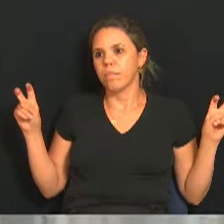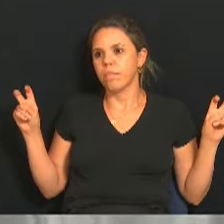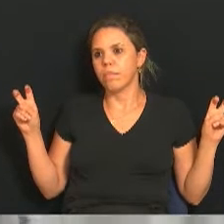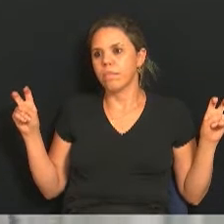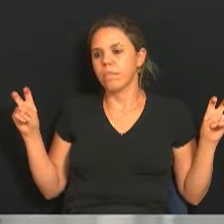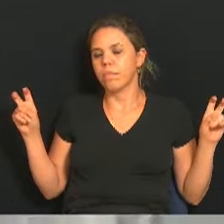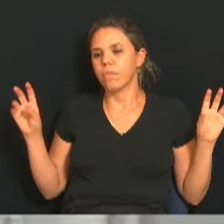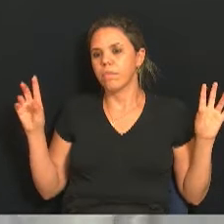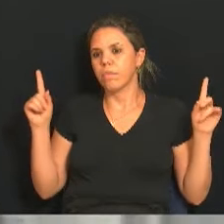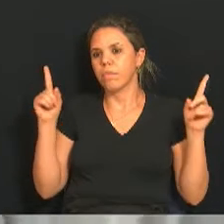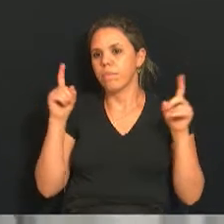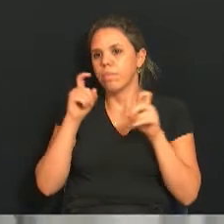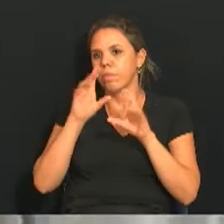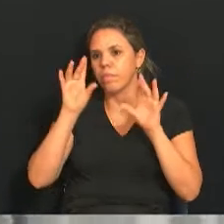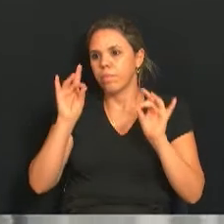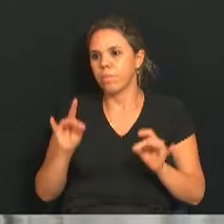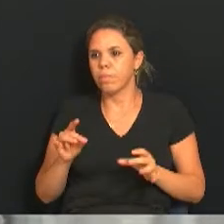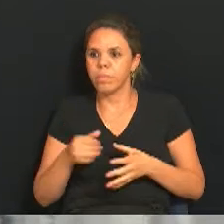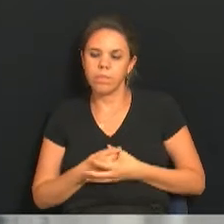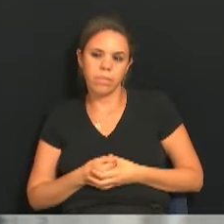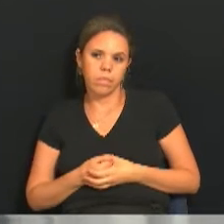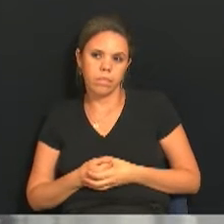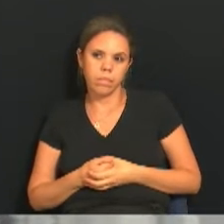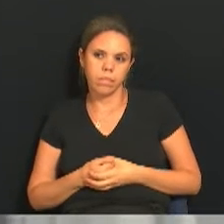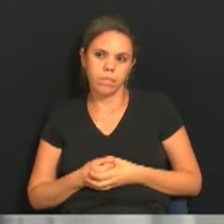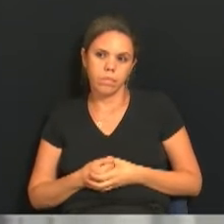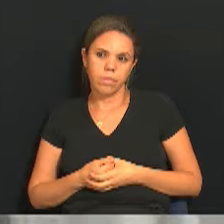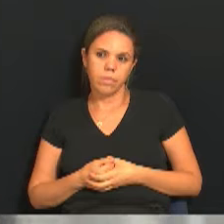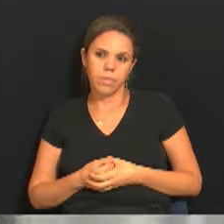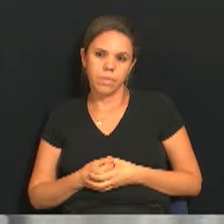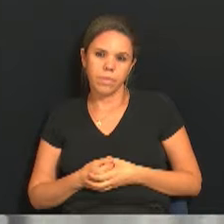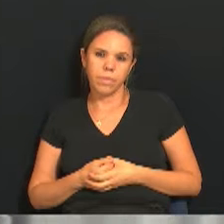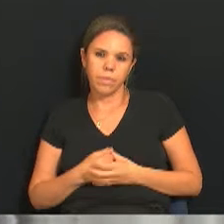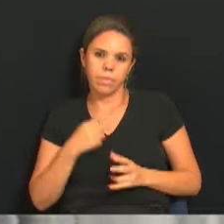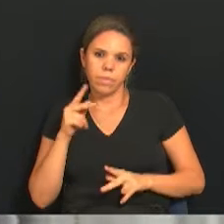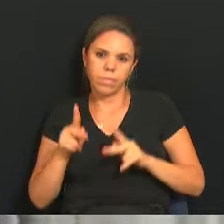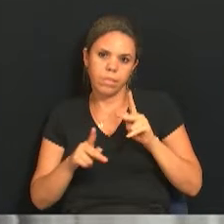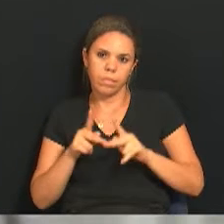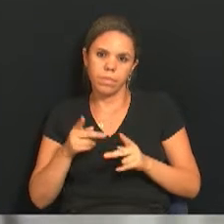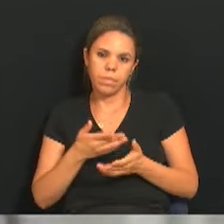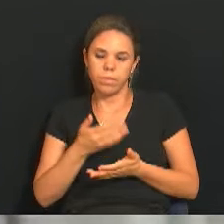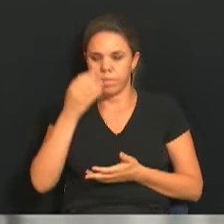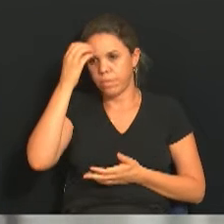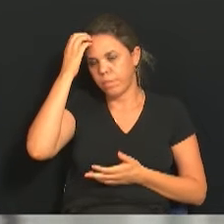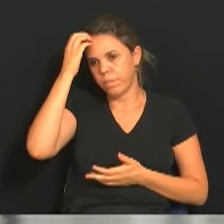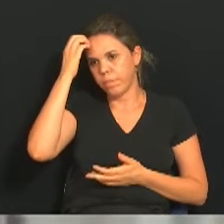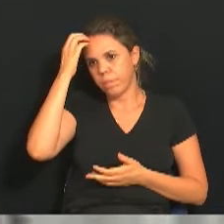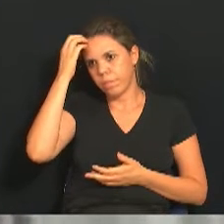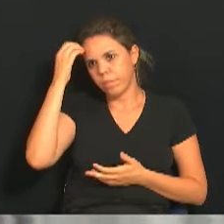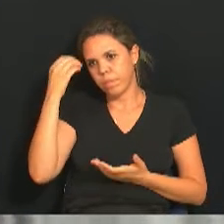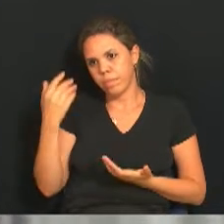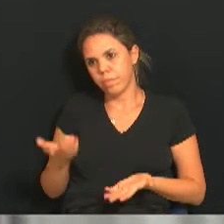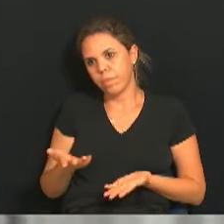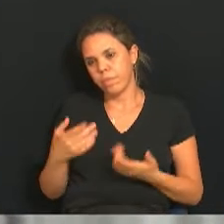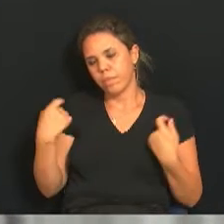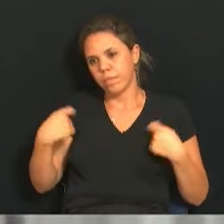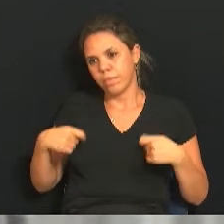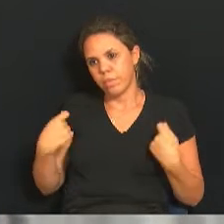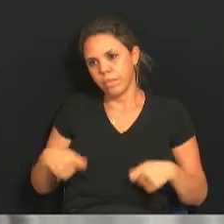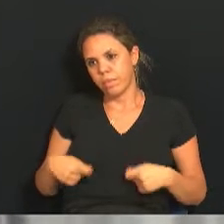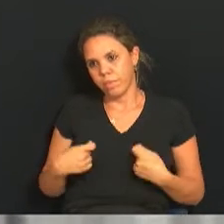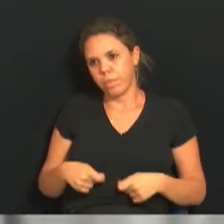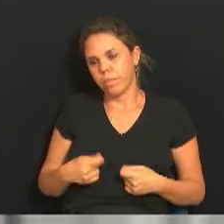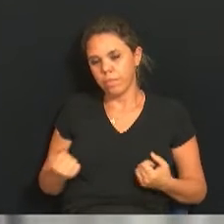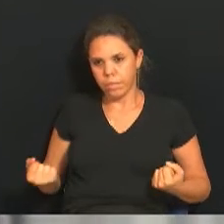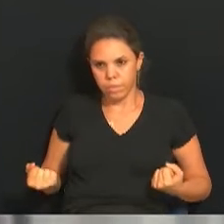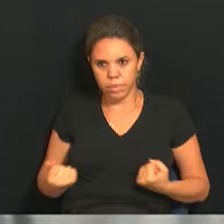delicado, né? Nós sabemos que é um tema delicado, se trata de pessoas e pessoas que precisam todo o apoio,